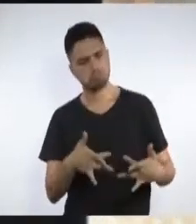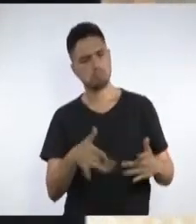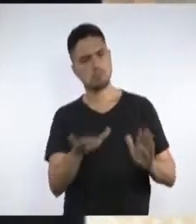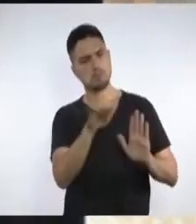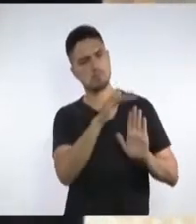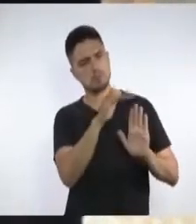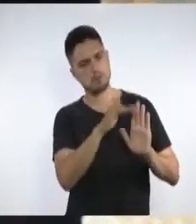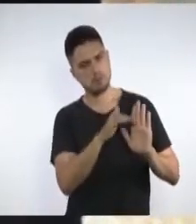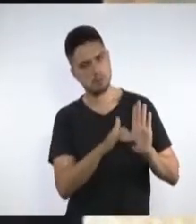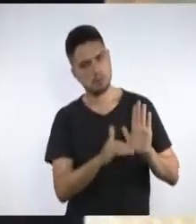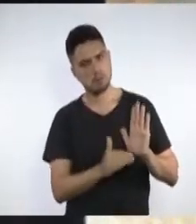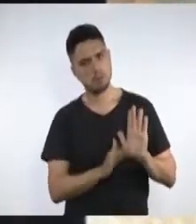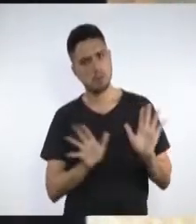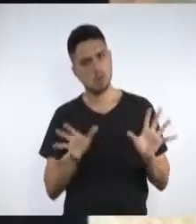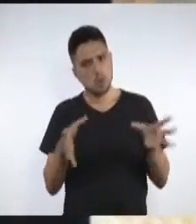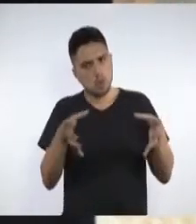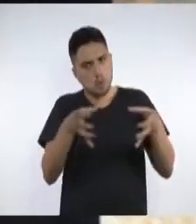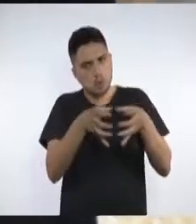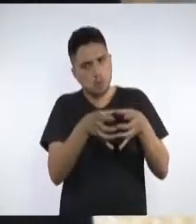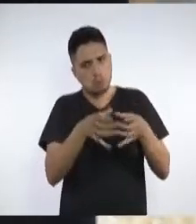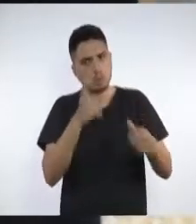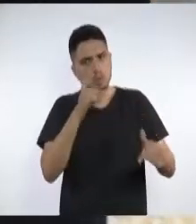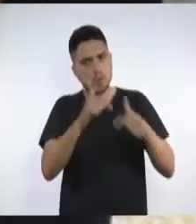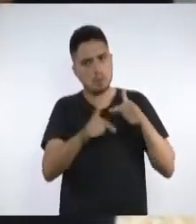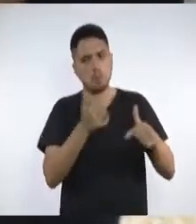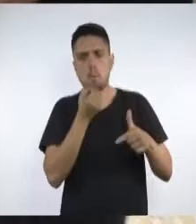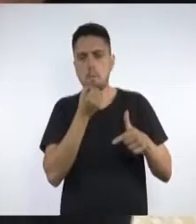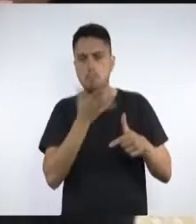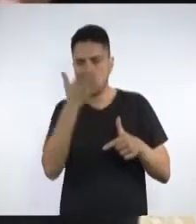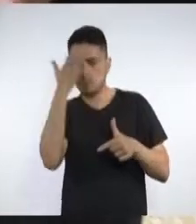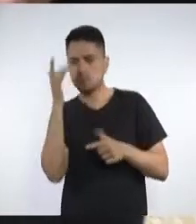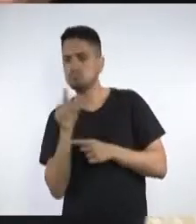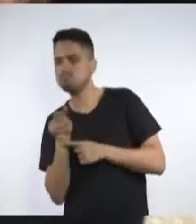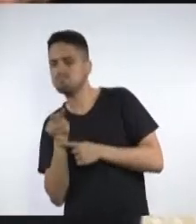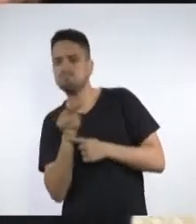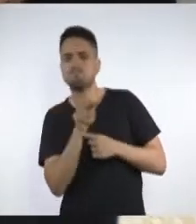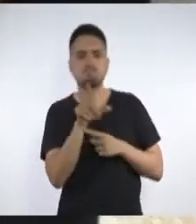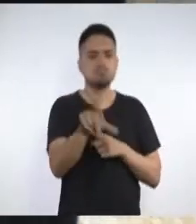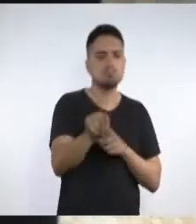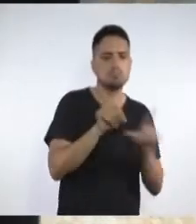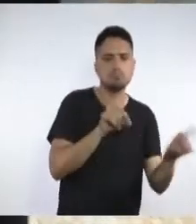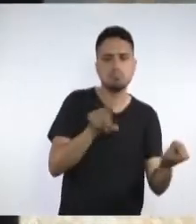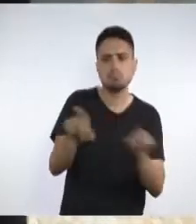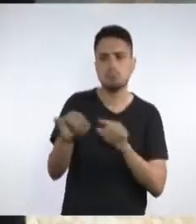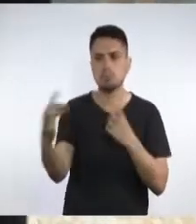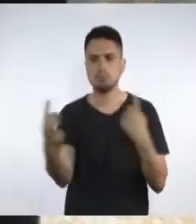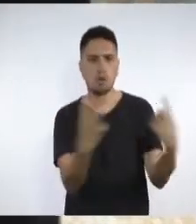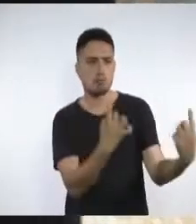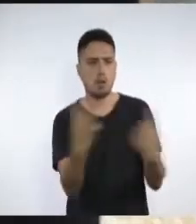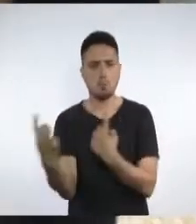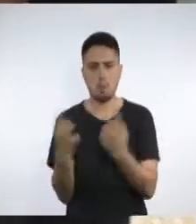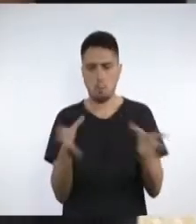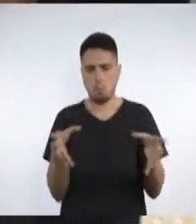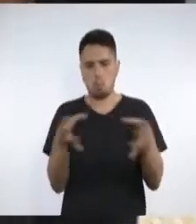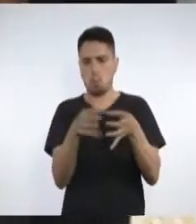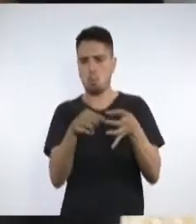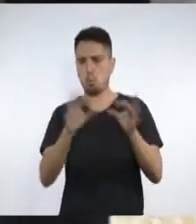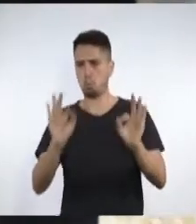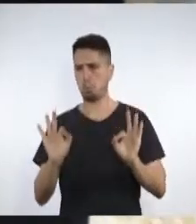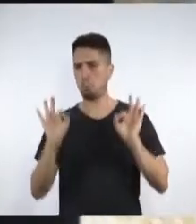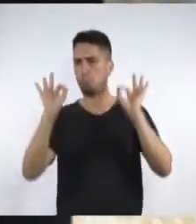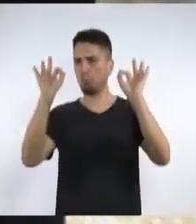bons quadros no seu staff. E eu até acredito que a intenção do governador seja